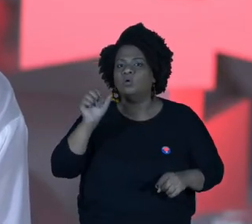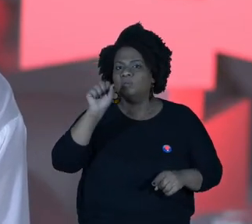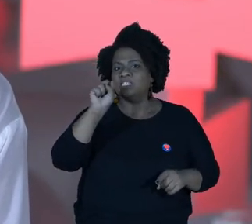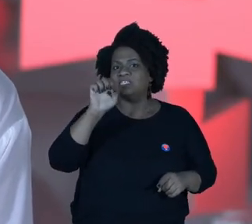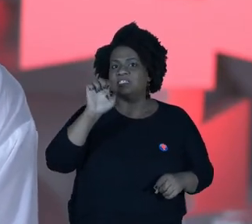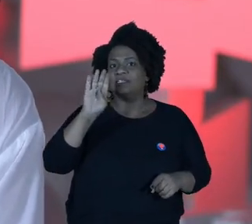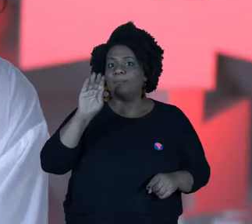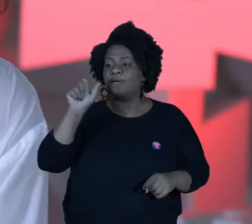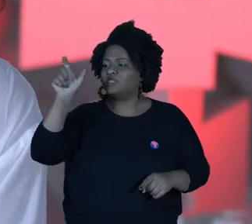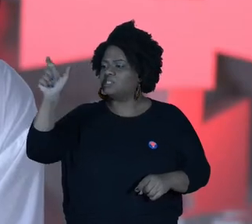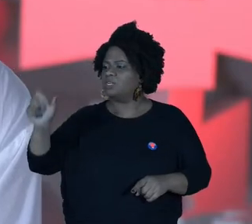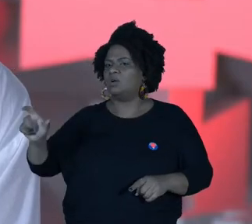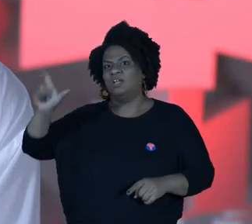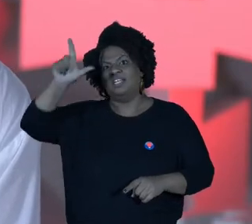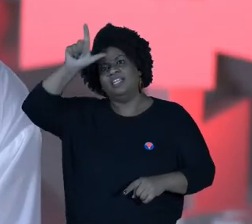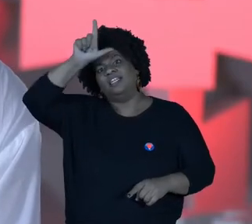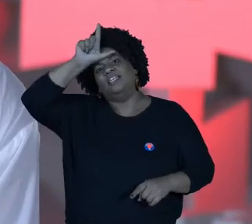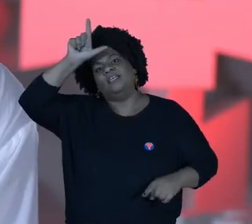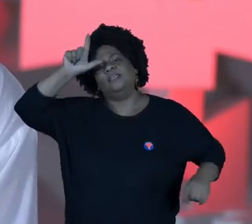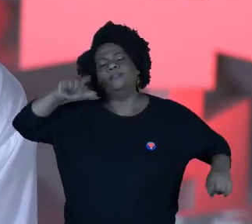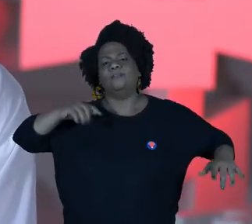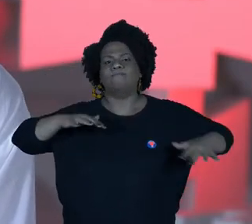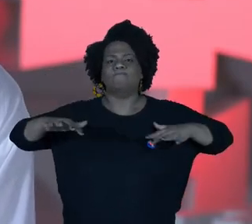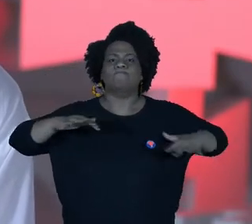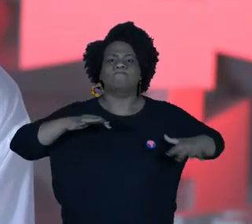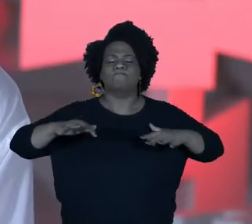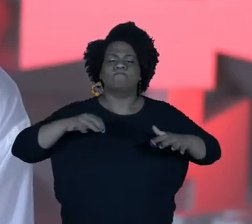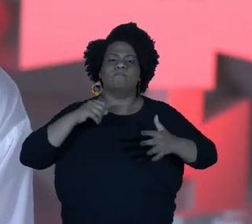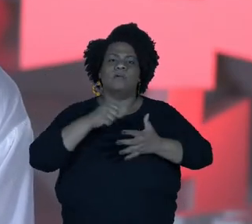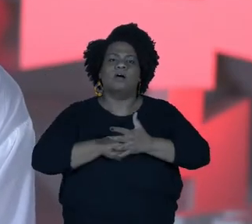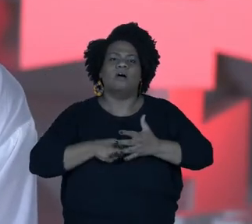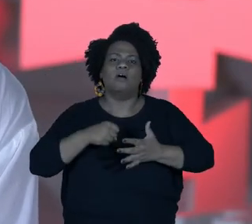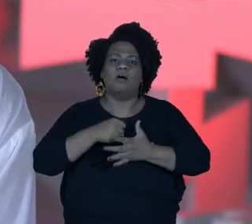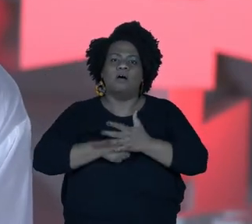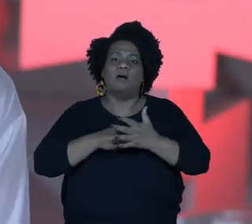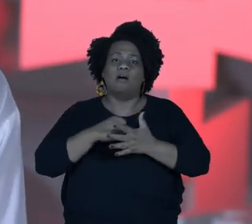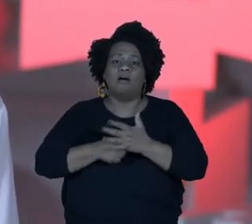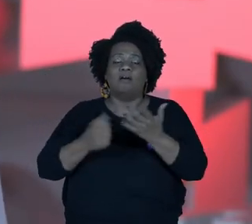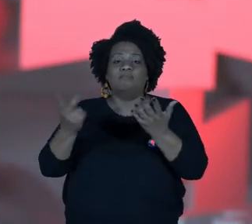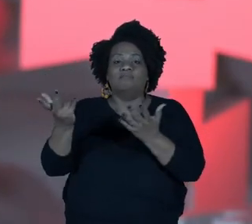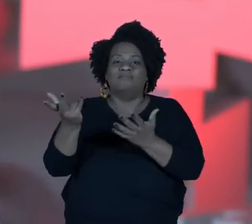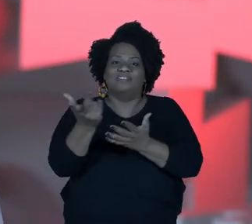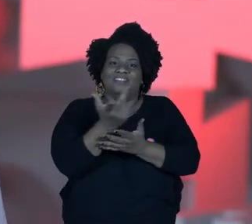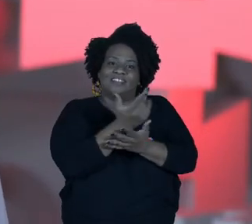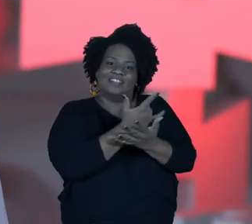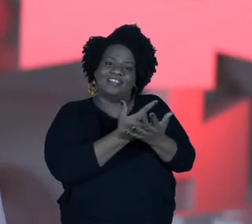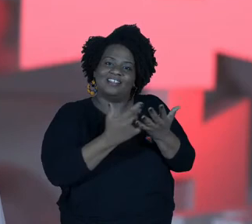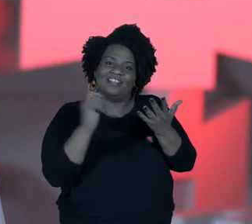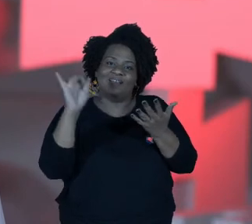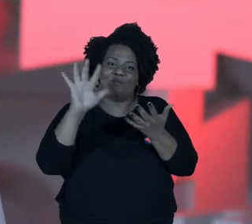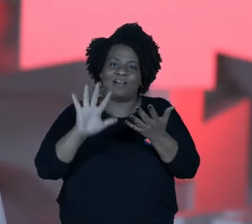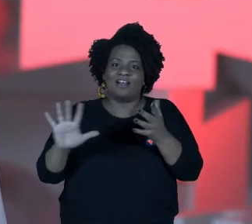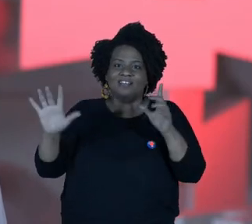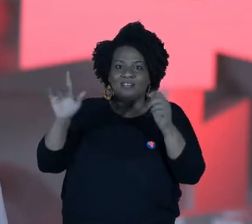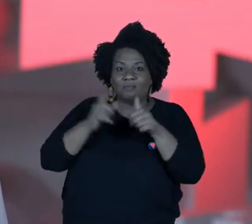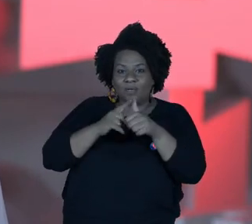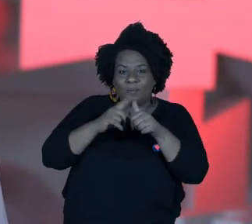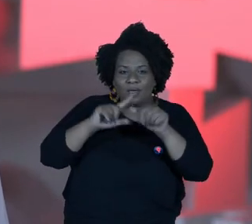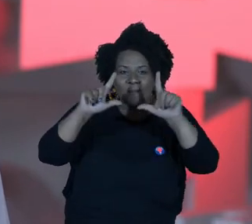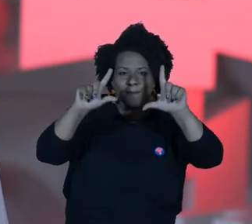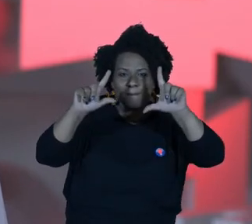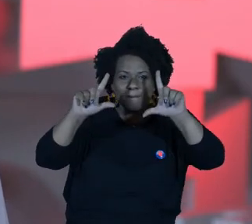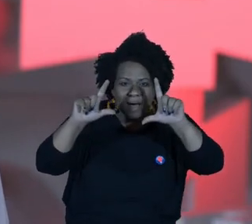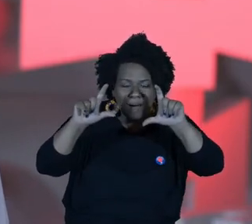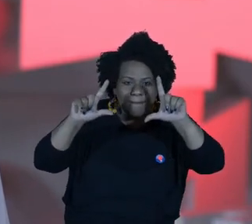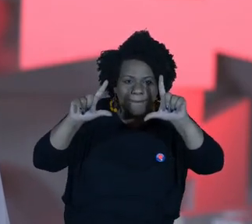como líder revolucionário. E faz essa imagem que está. Ele tira a fotografia